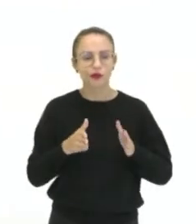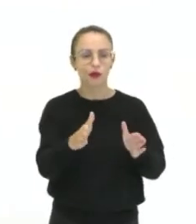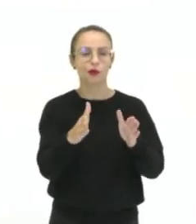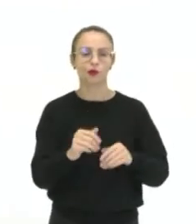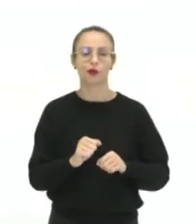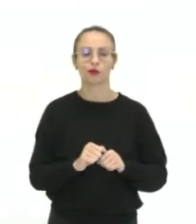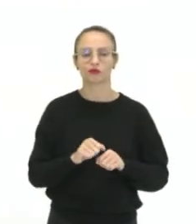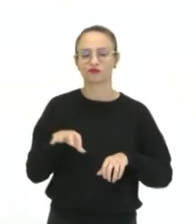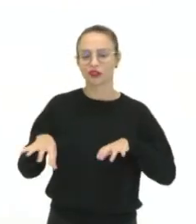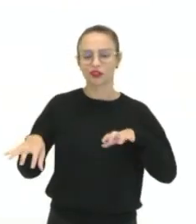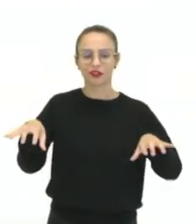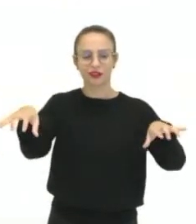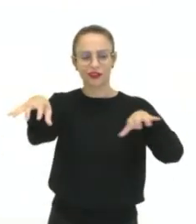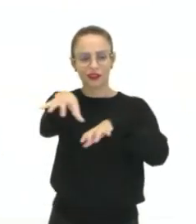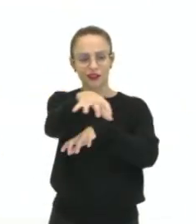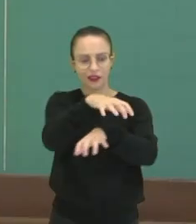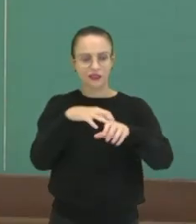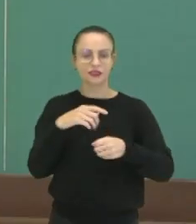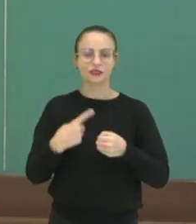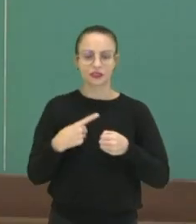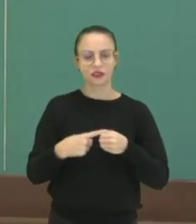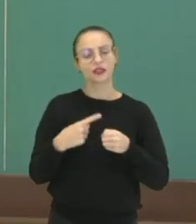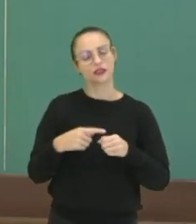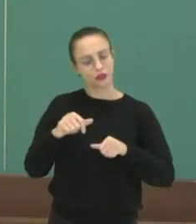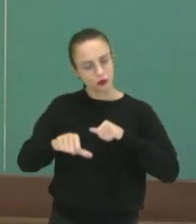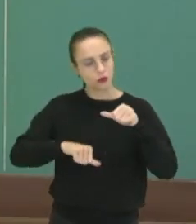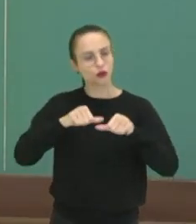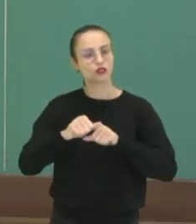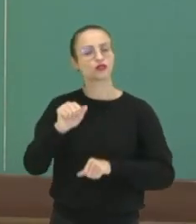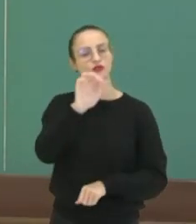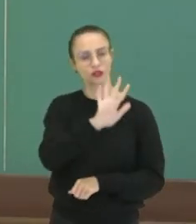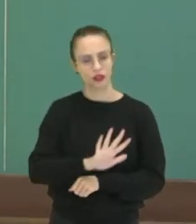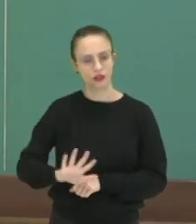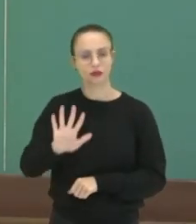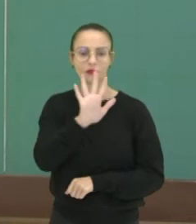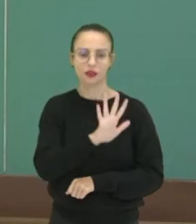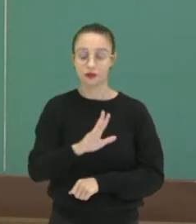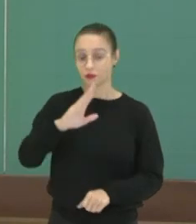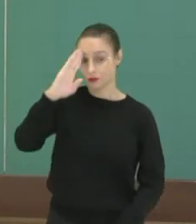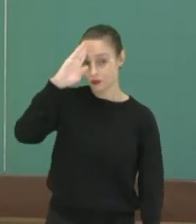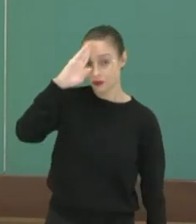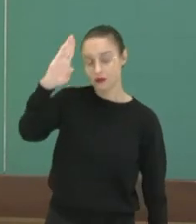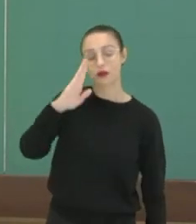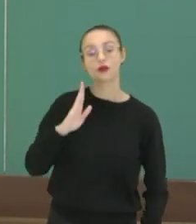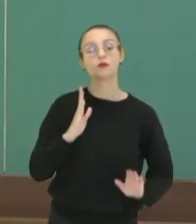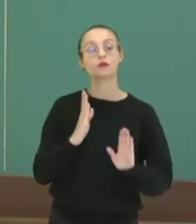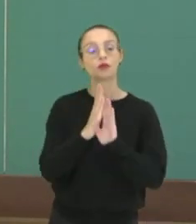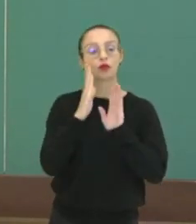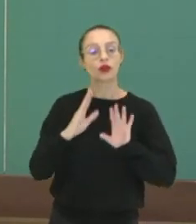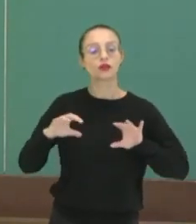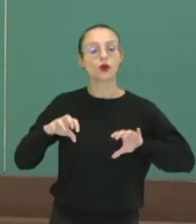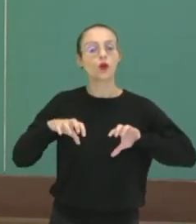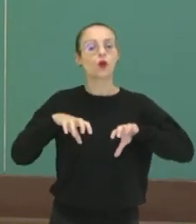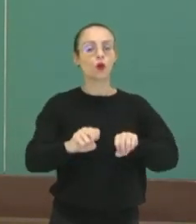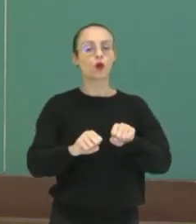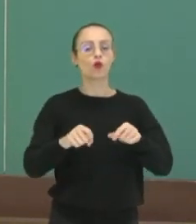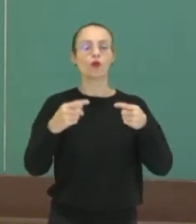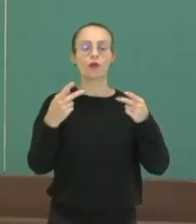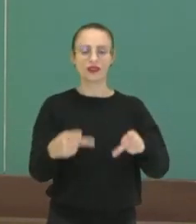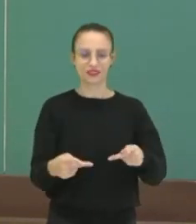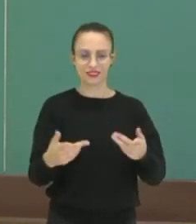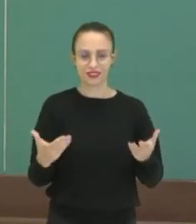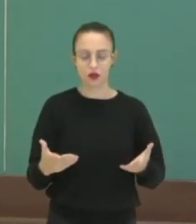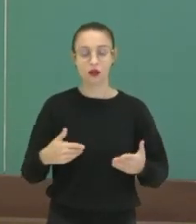núcleos urbanos. Então, tudo isso foi modificando as paisagens ali, principalmente por causa da ocupação, né? Quanto